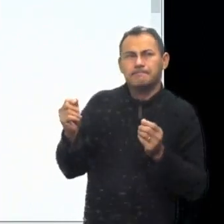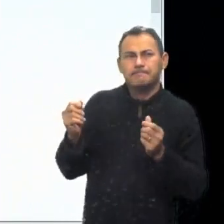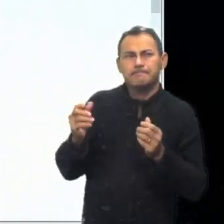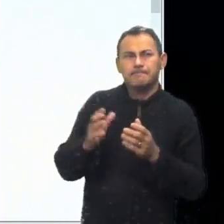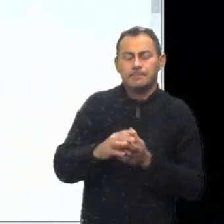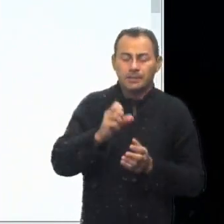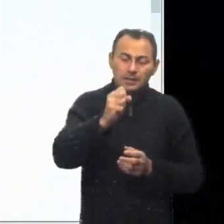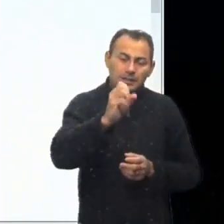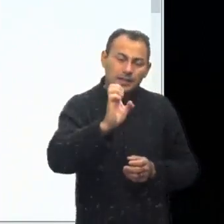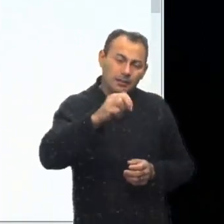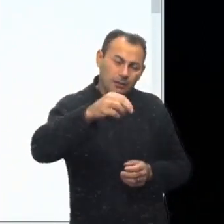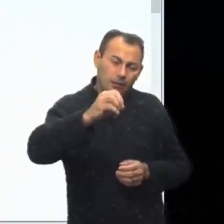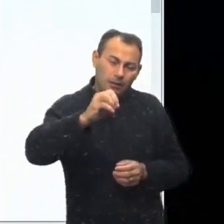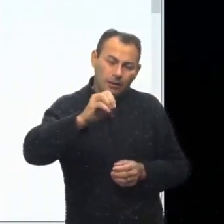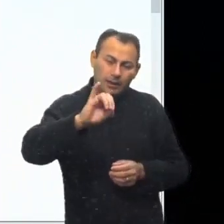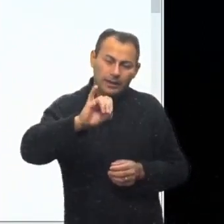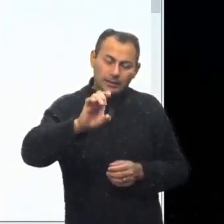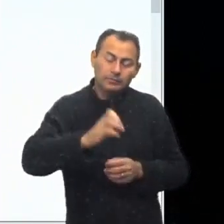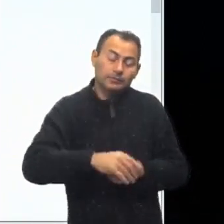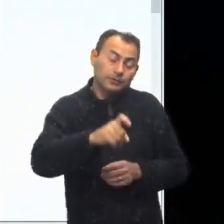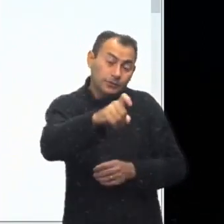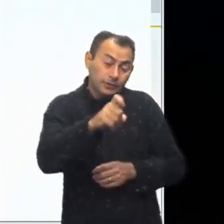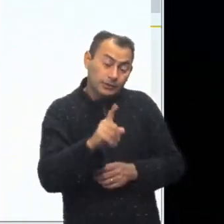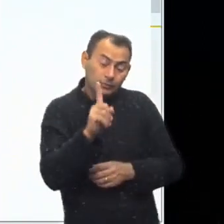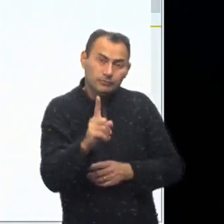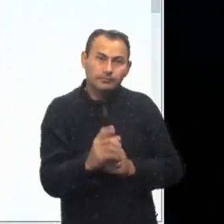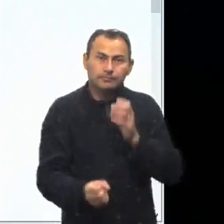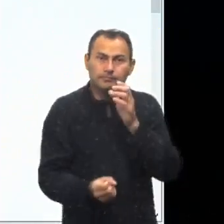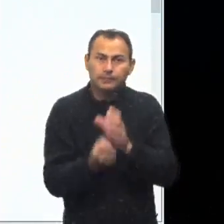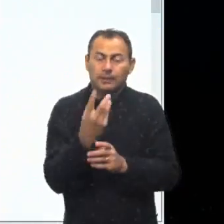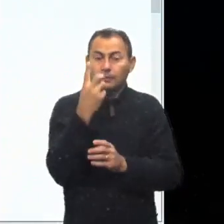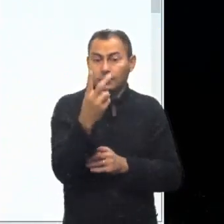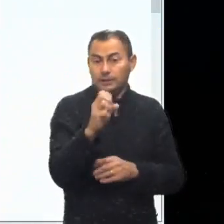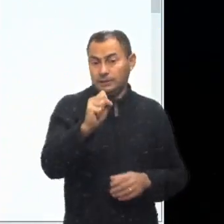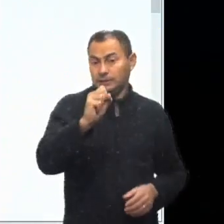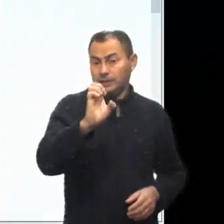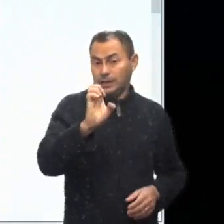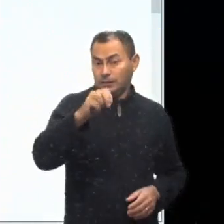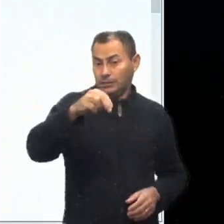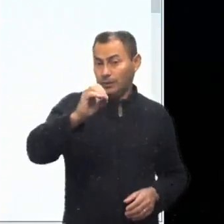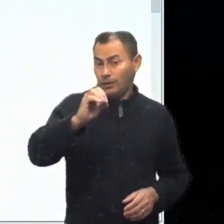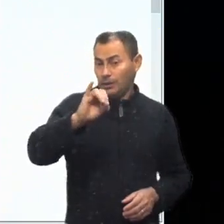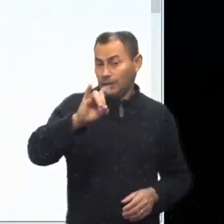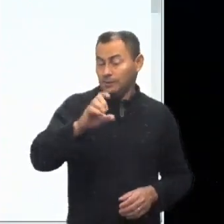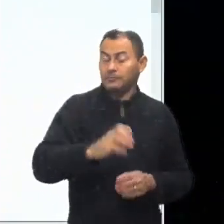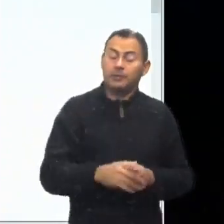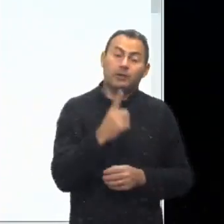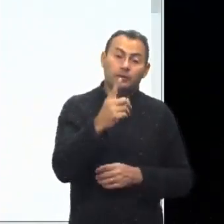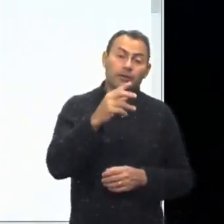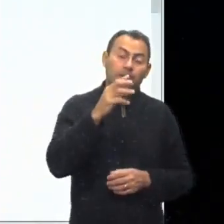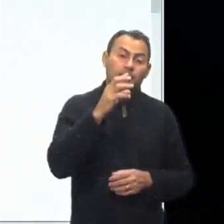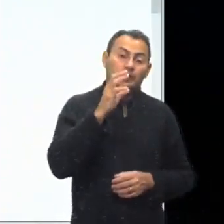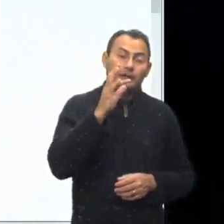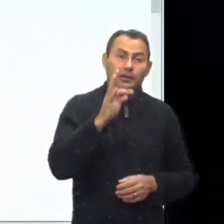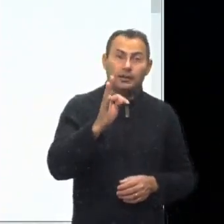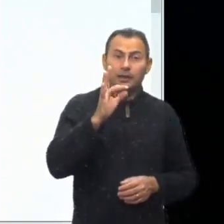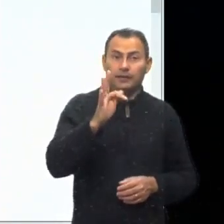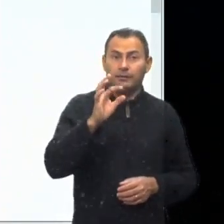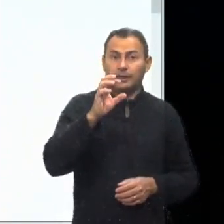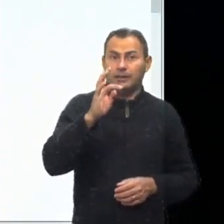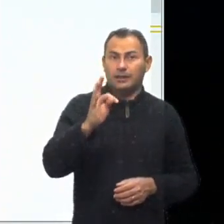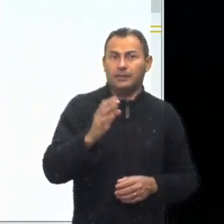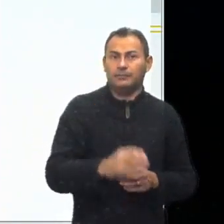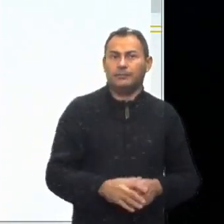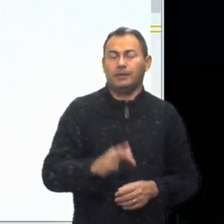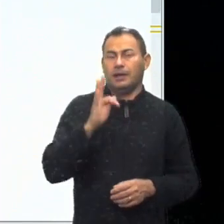aqui a senoide x1. Então você cria duas senoides. Uma sendo de 2πft, lembrando que